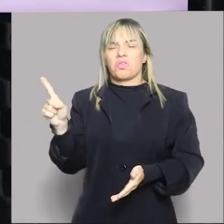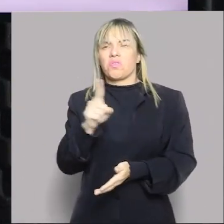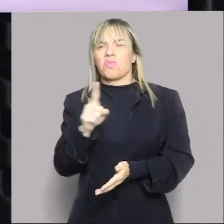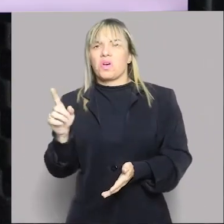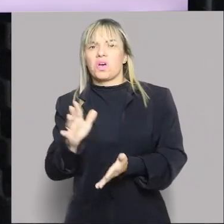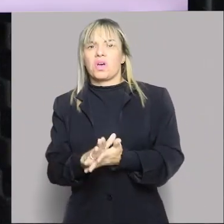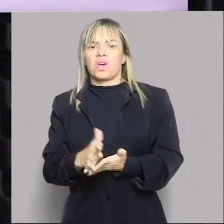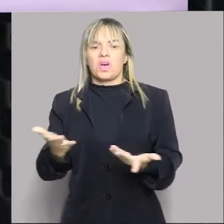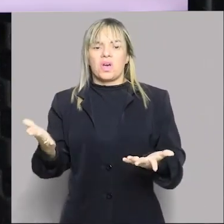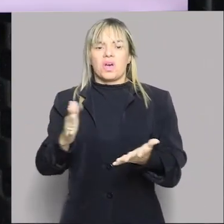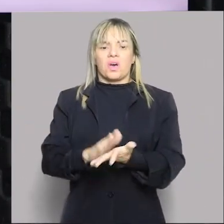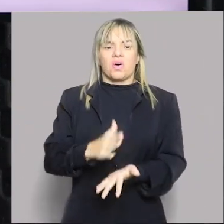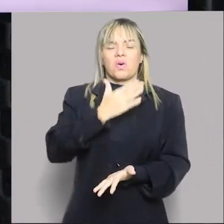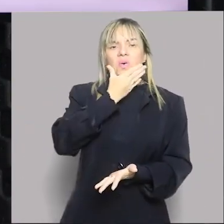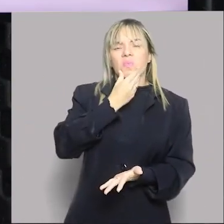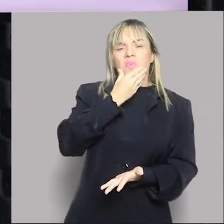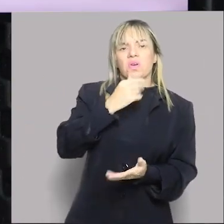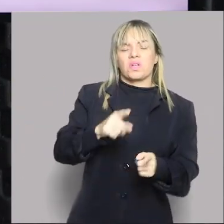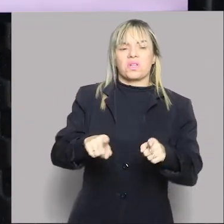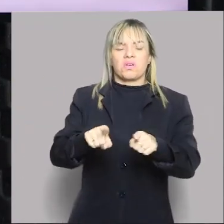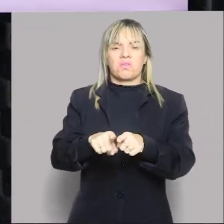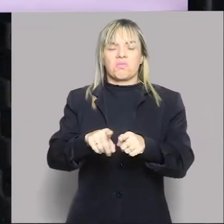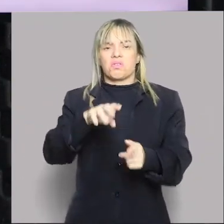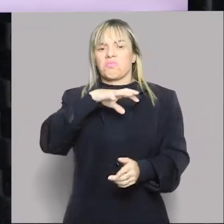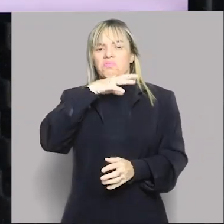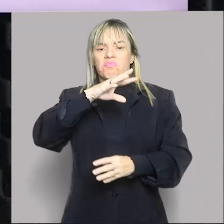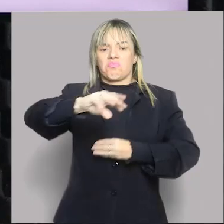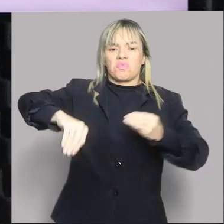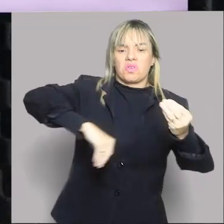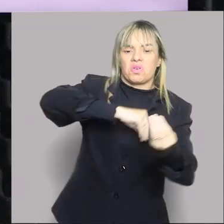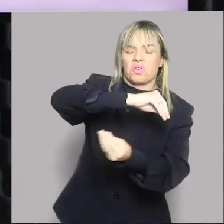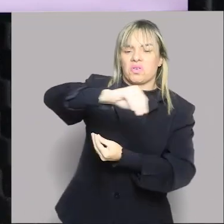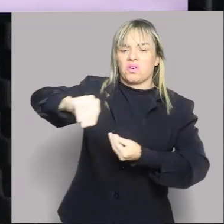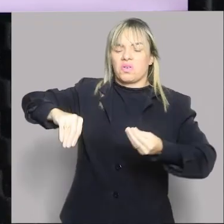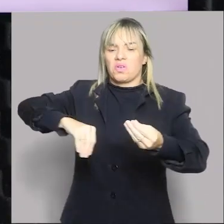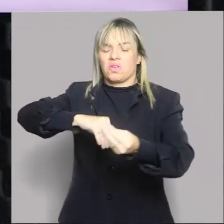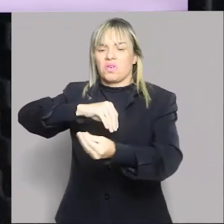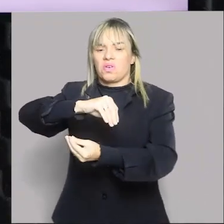dos dois, por isso choca tanto. Meio homem, meio animal,